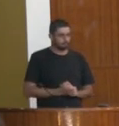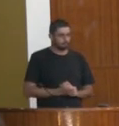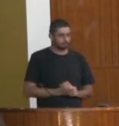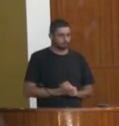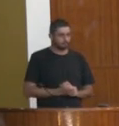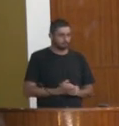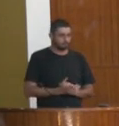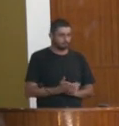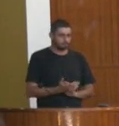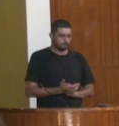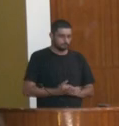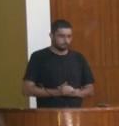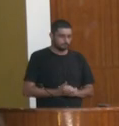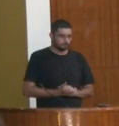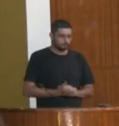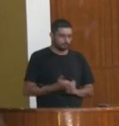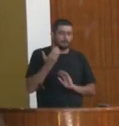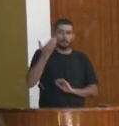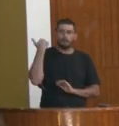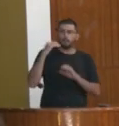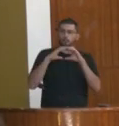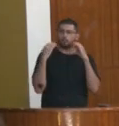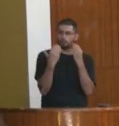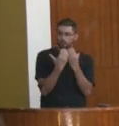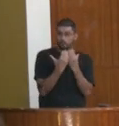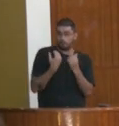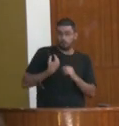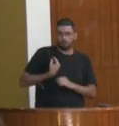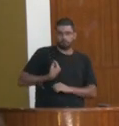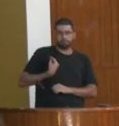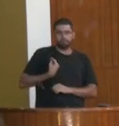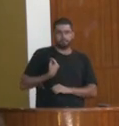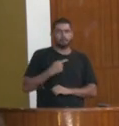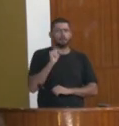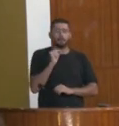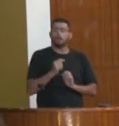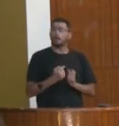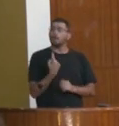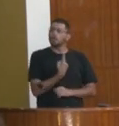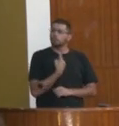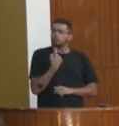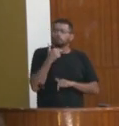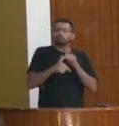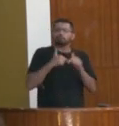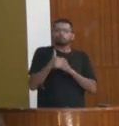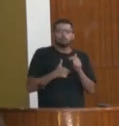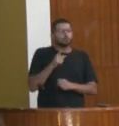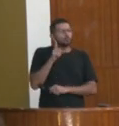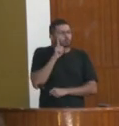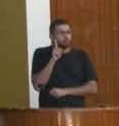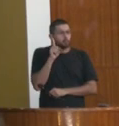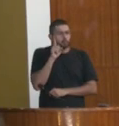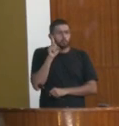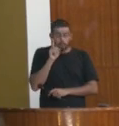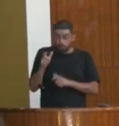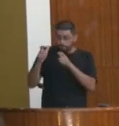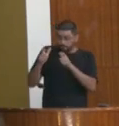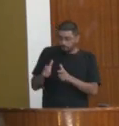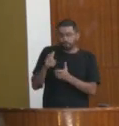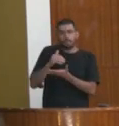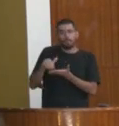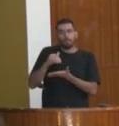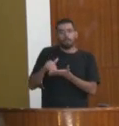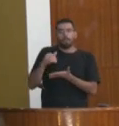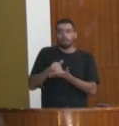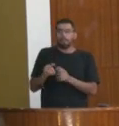estava no conselho, a gente falava para o professor o seguinte, olha, nós trabalhamos todo santo dia para que essa secretaria deixe de existir,